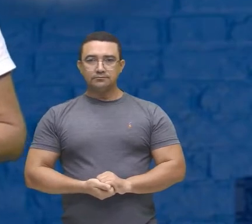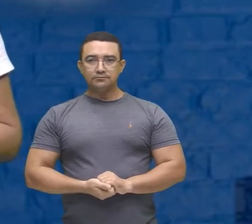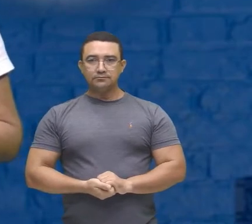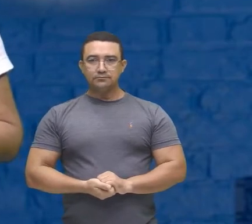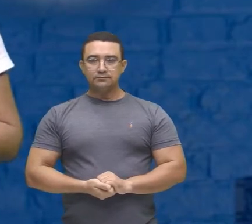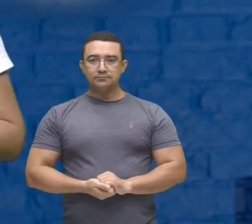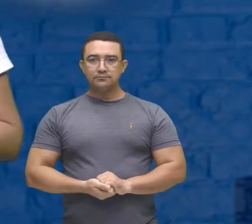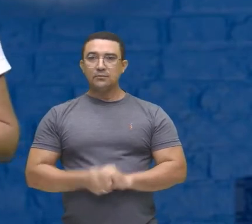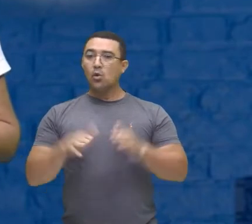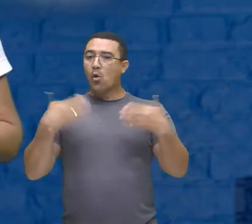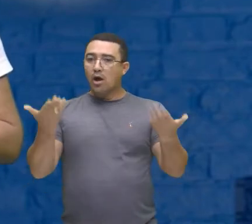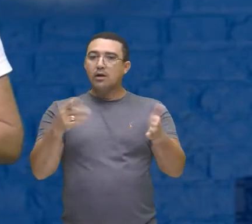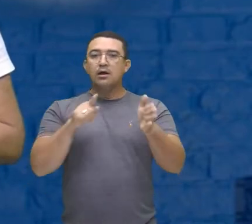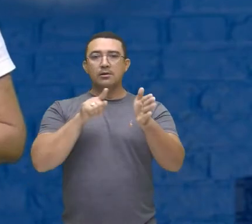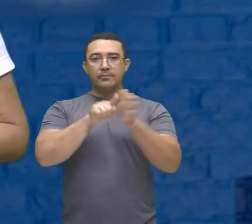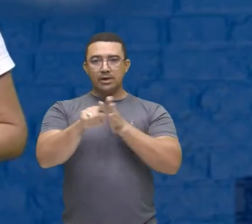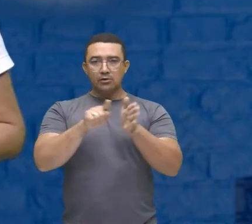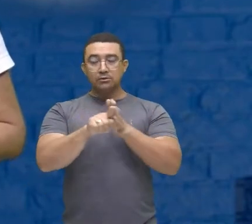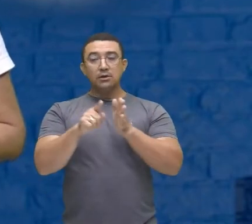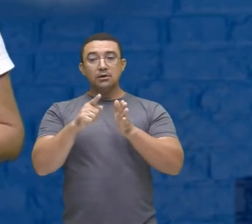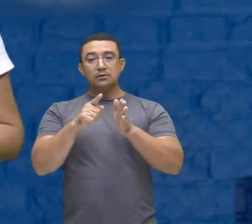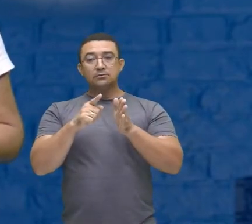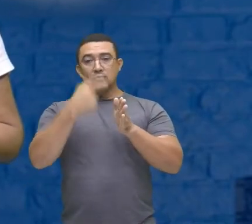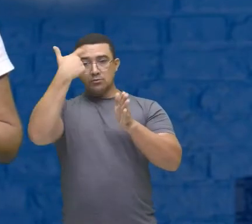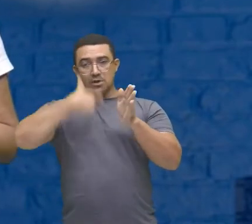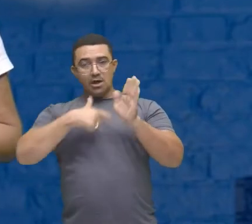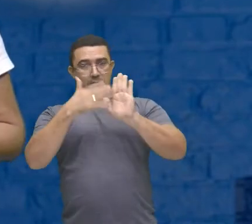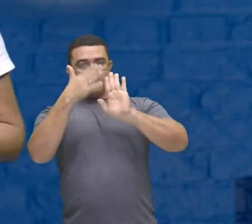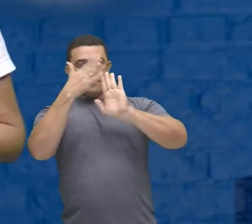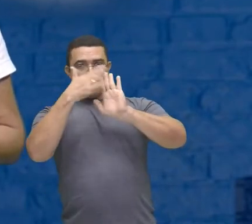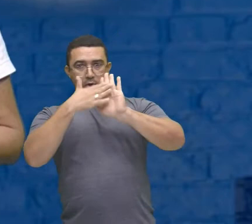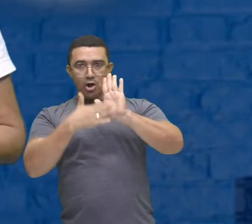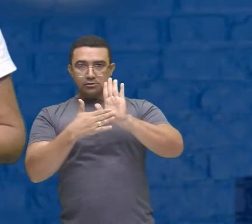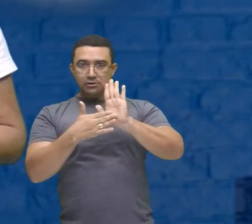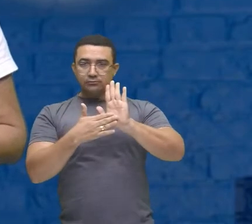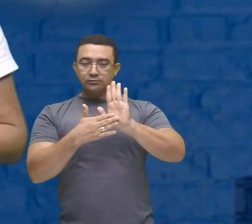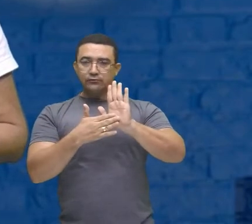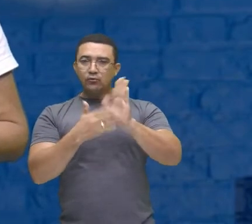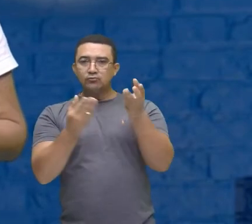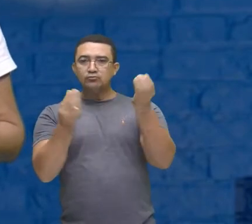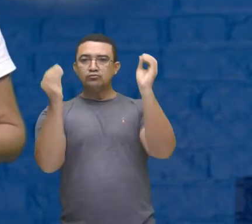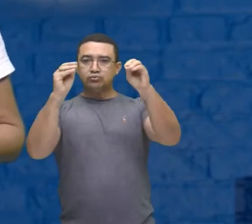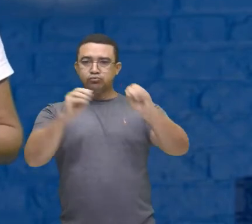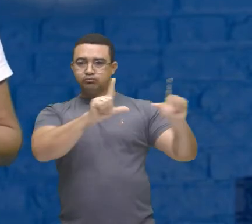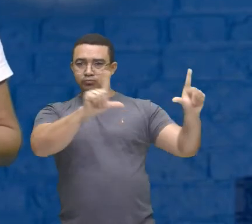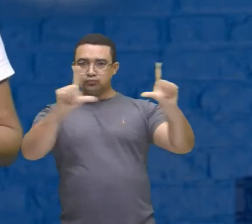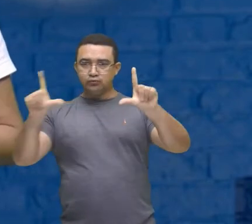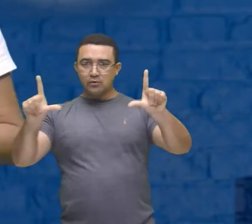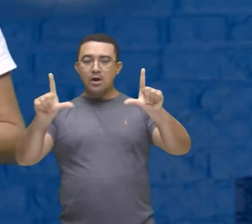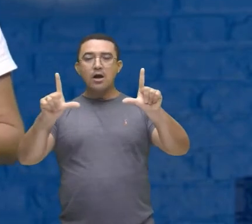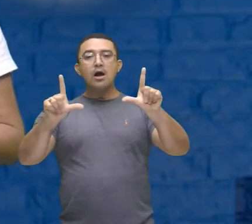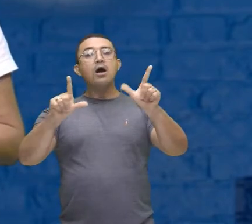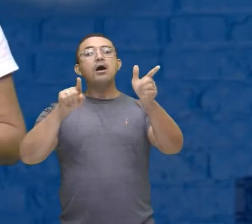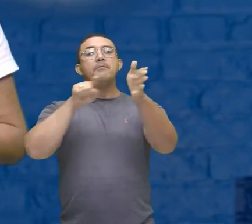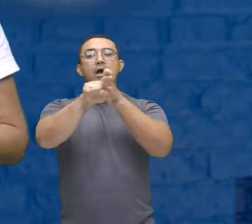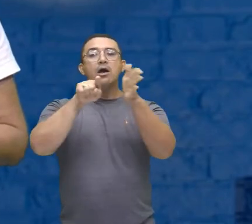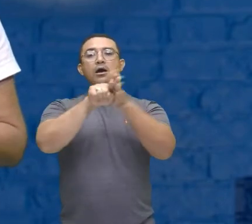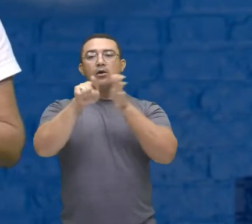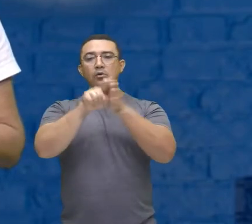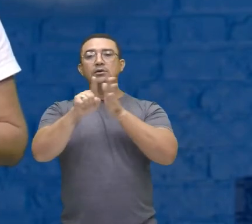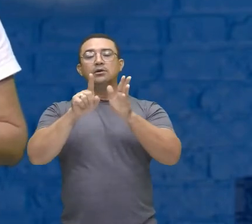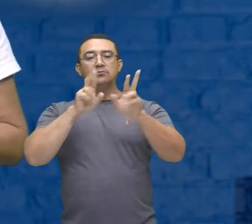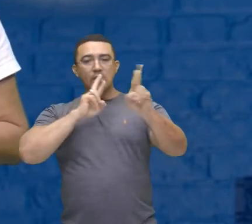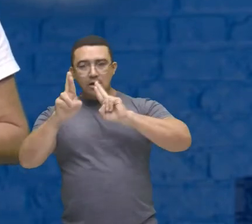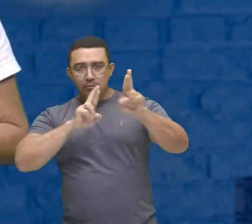alunos, quais são as perguntas. E a minha proposta, doutora Onete, vamos fazer assim, eu vou colocando as perguntas e o senhor responde, e em seguida vamos para a próxima,